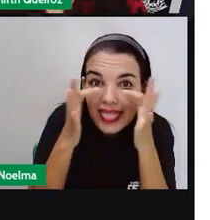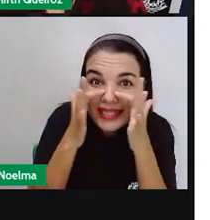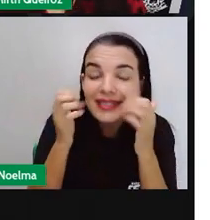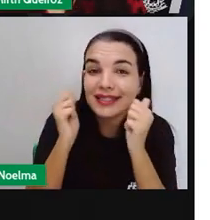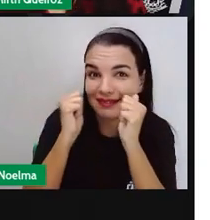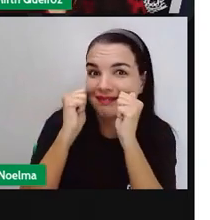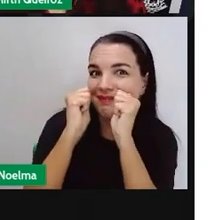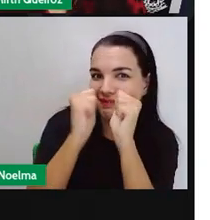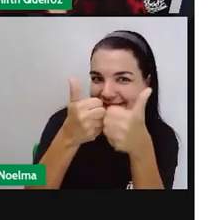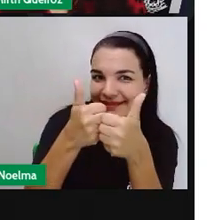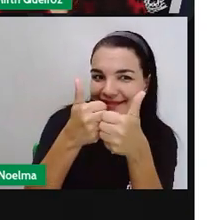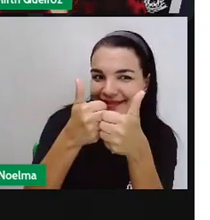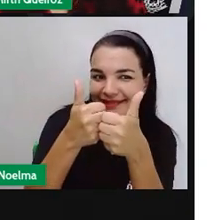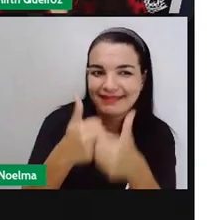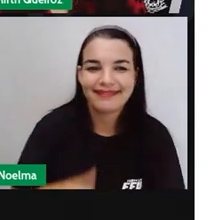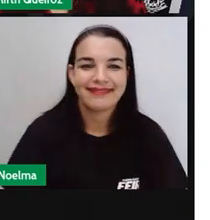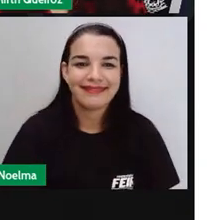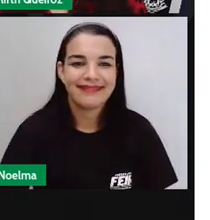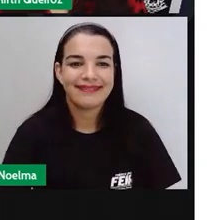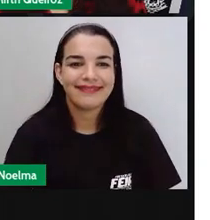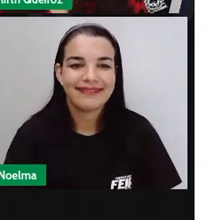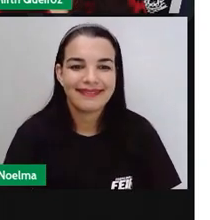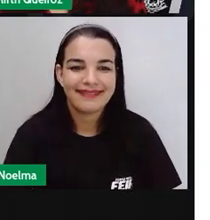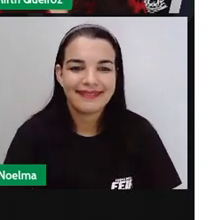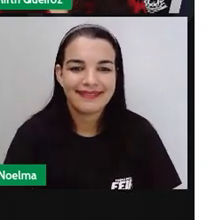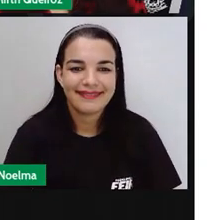forró eletrônico. Vamos lá?